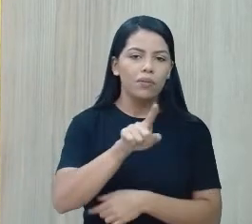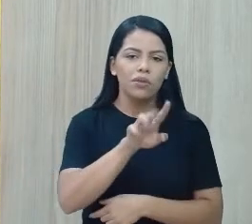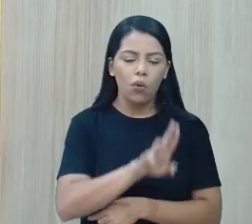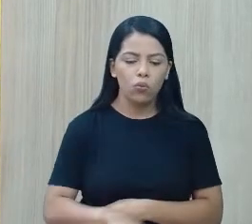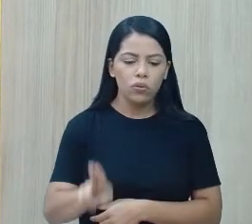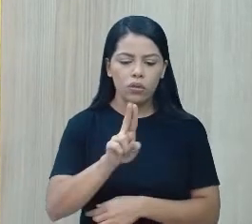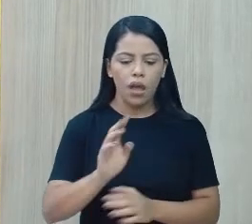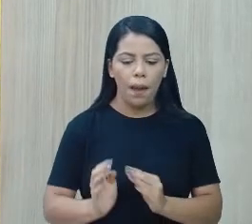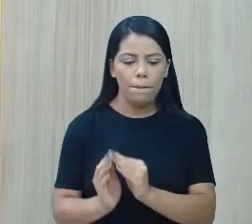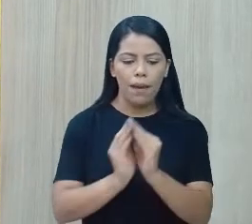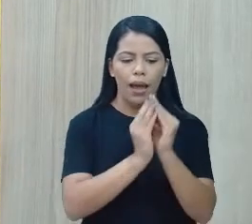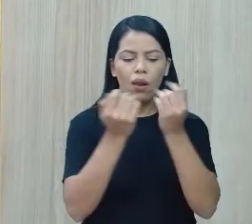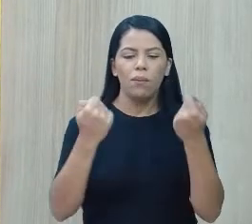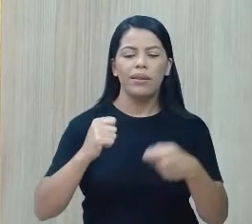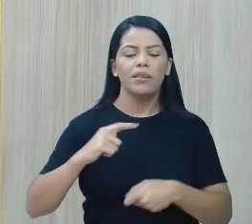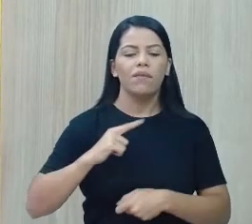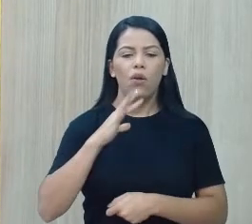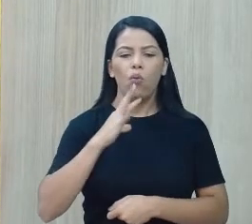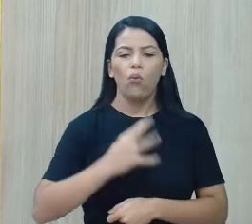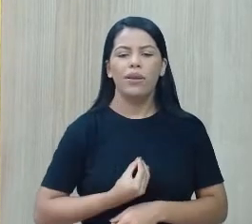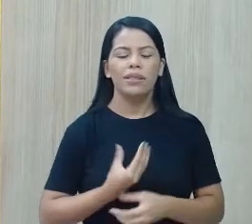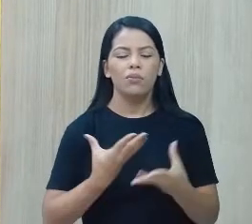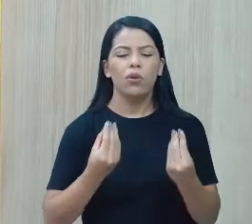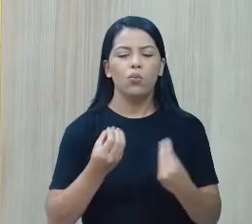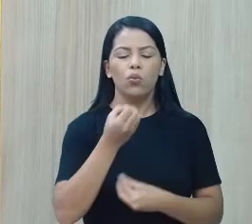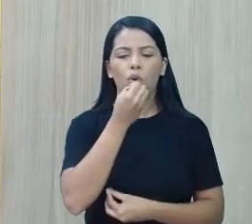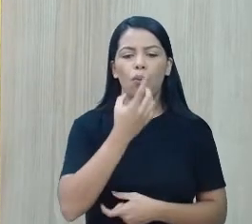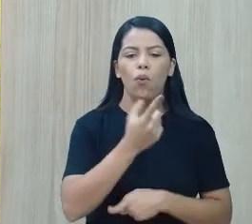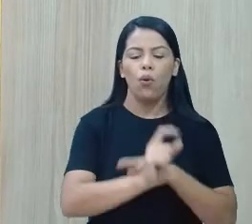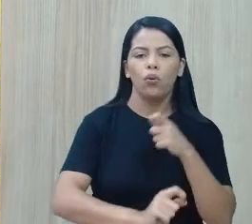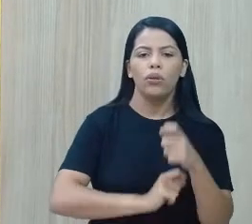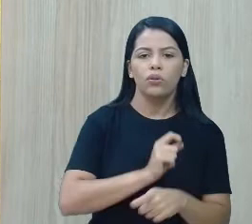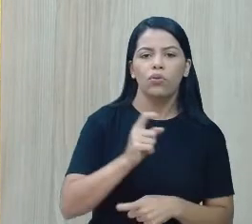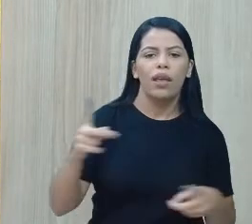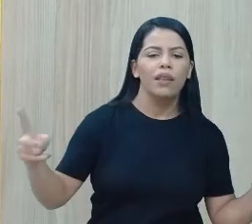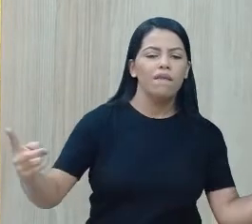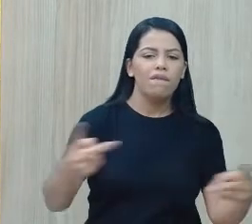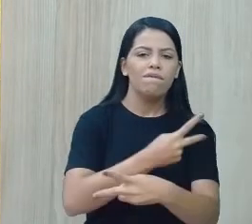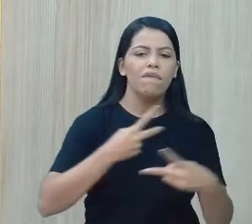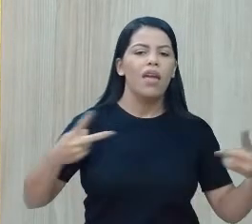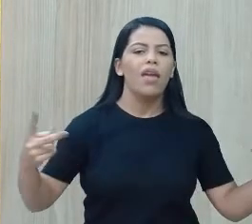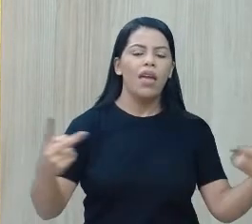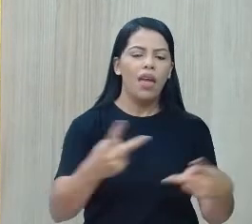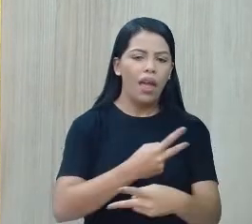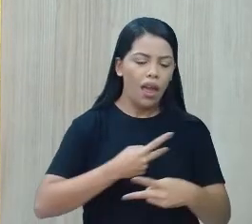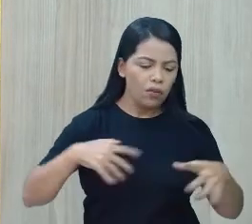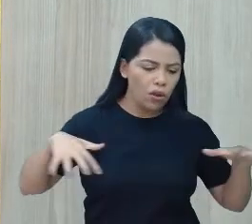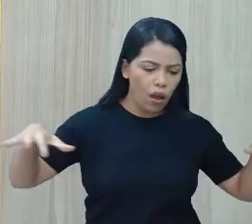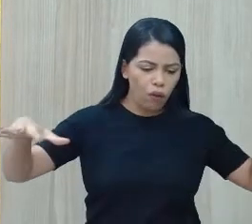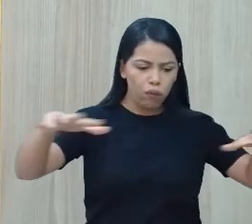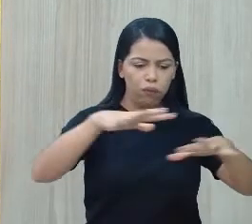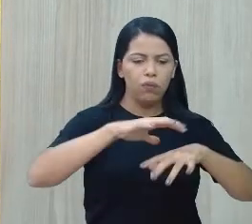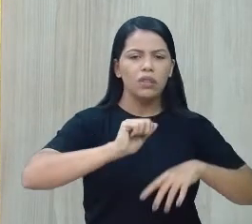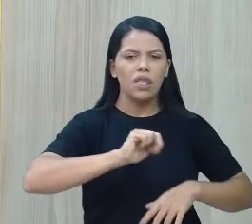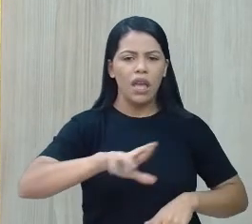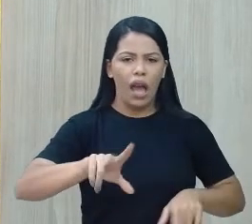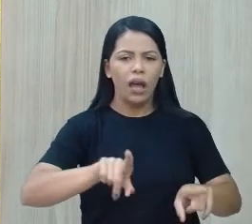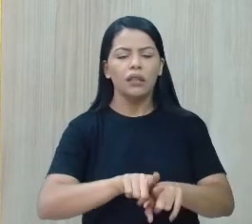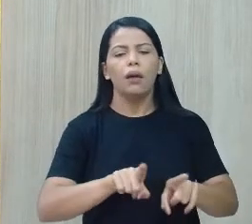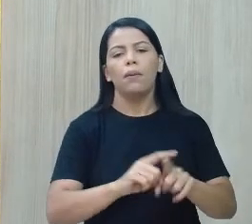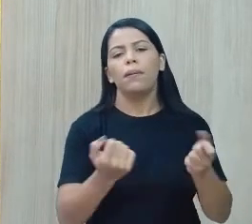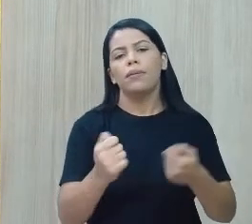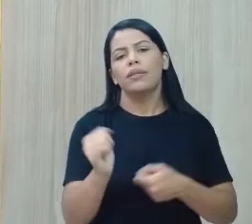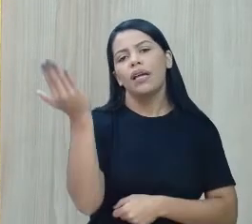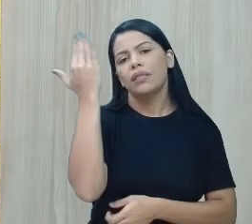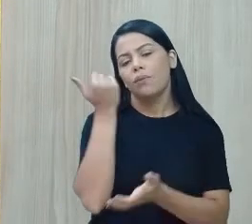de como é que eu posso dizer, questão de ventos, né, de correntes, das massas de ar. Então, mesmo, é necessário justamente. um